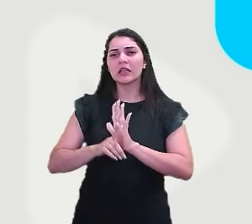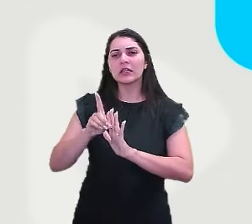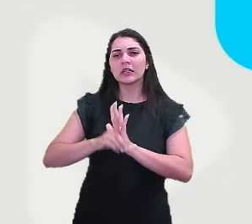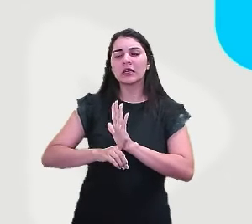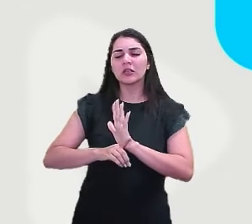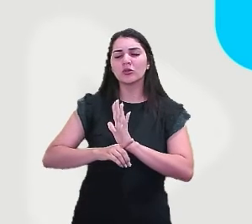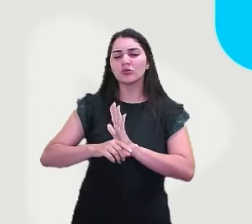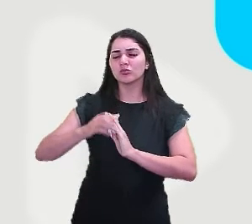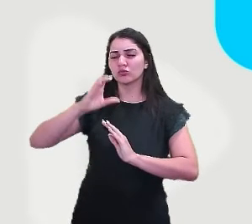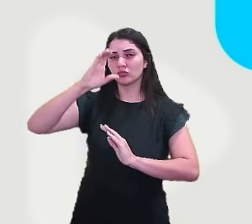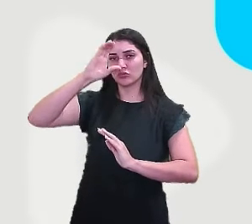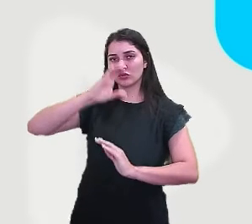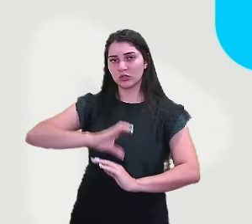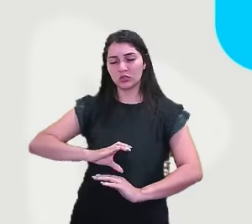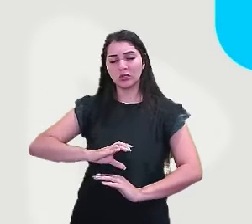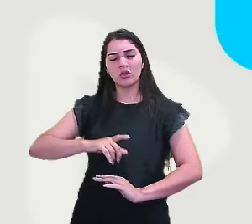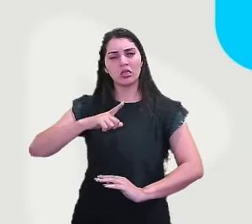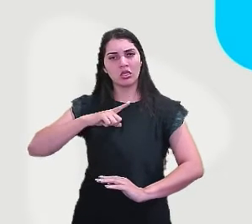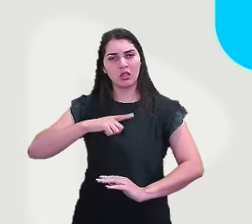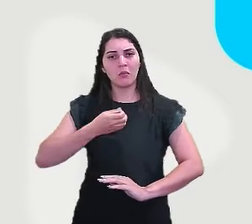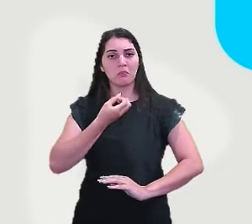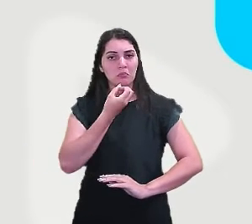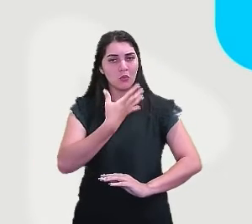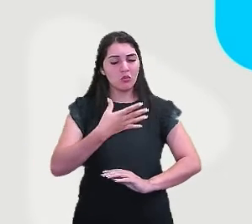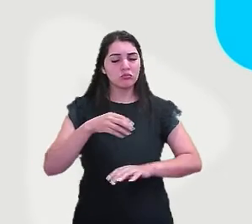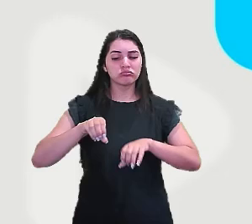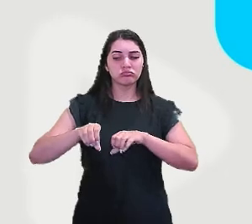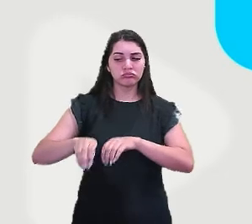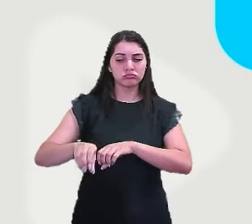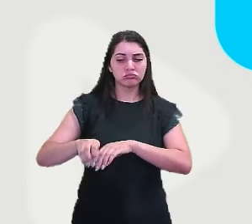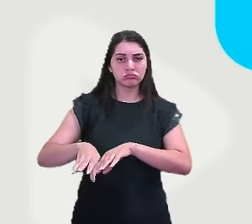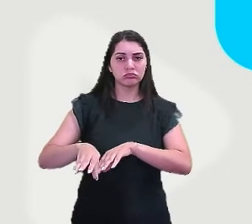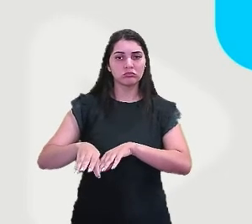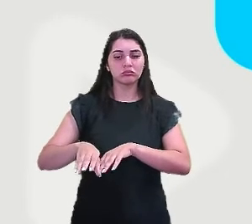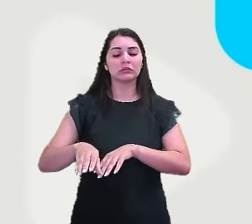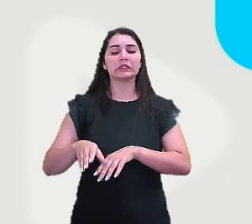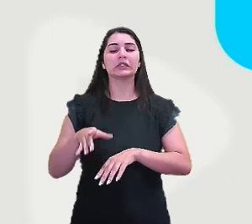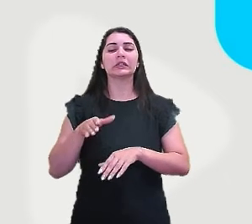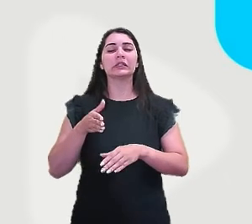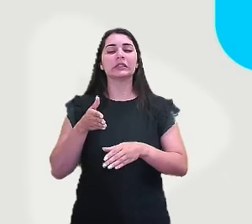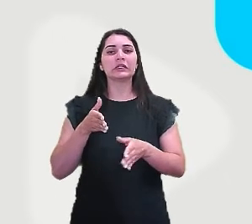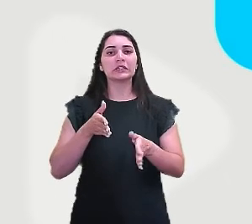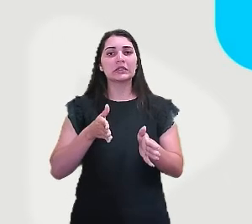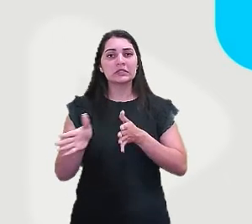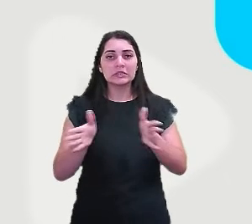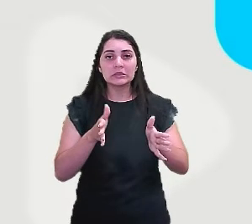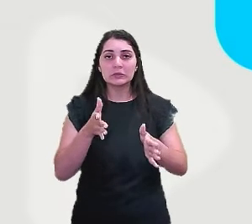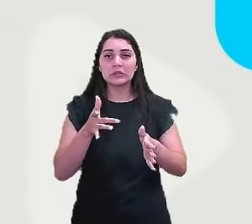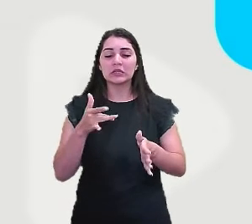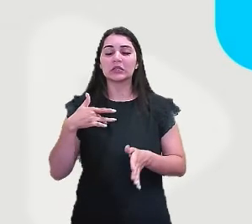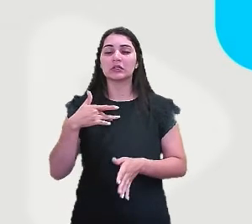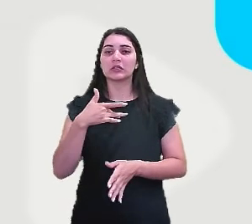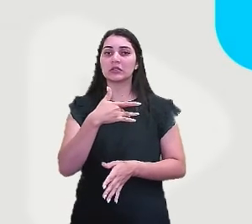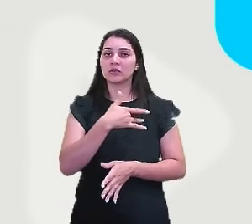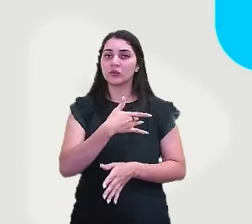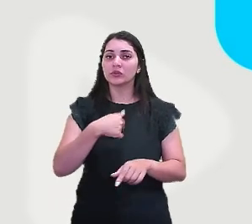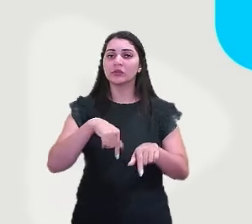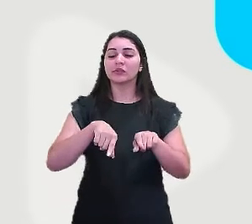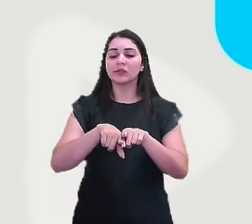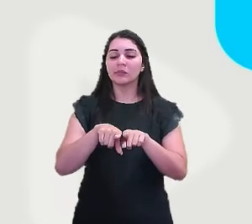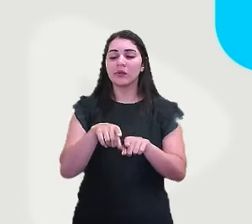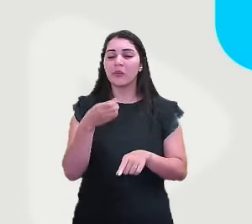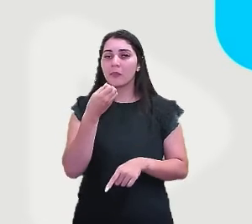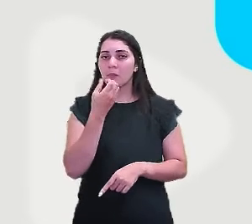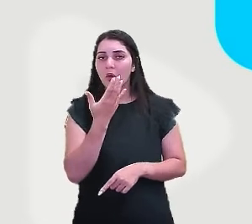cidadão, todo mundo tem direito a uma boa educação, acesso à saúde, a uma boa